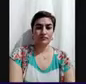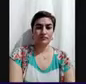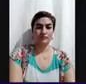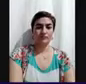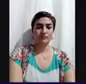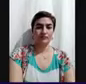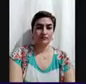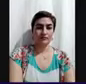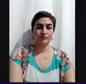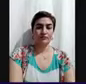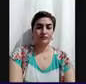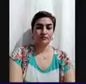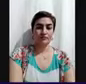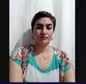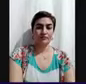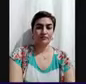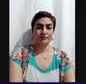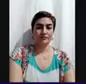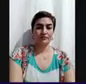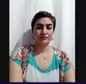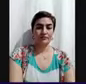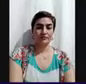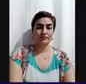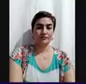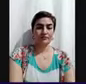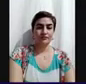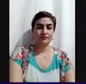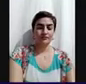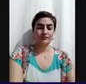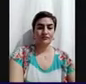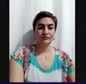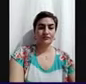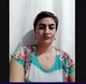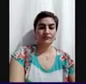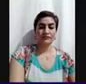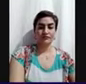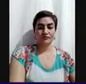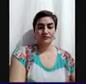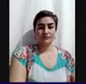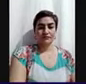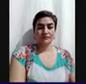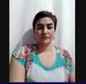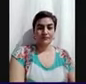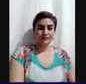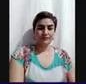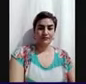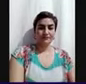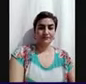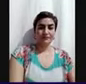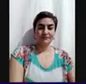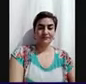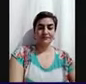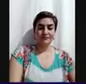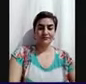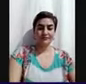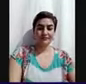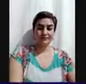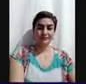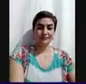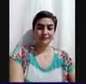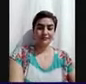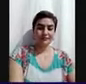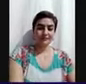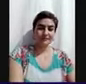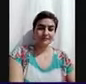ao mesmo tempo enquanto filosofia ex é através da tecnologia a